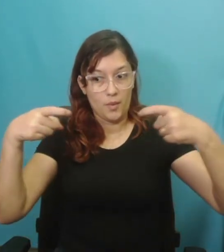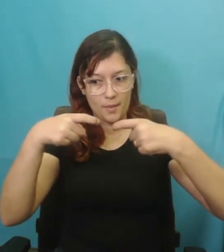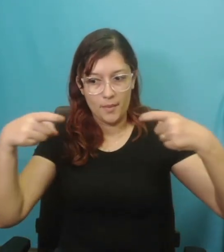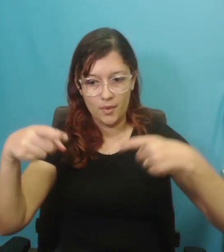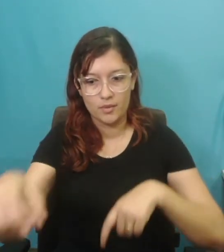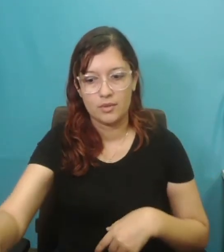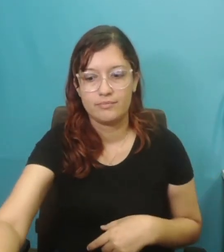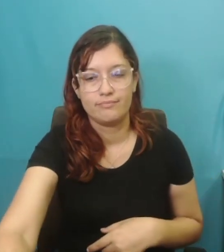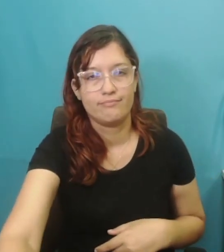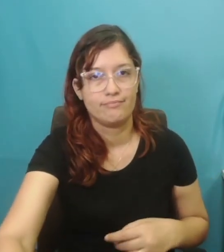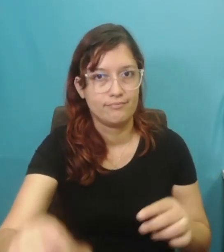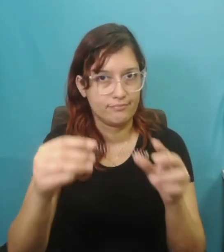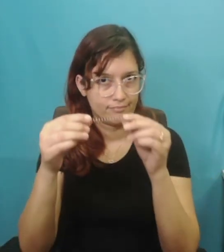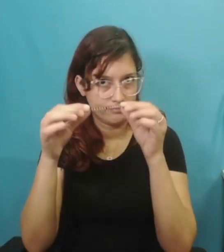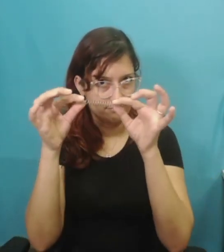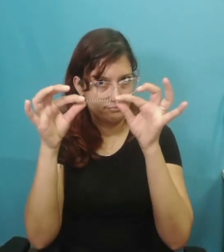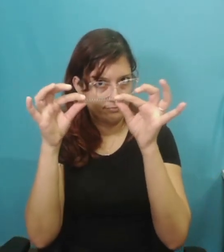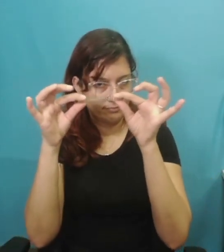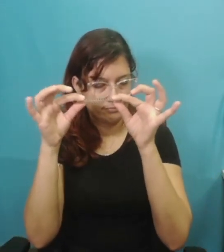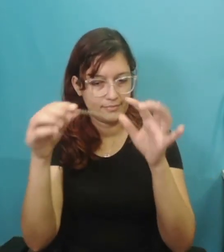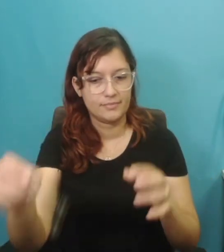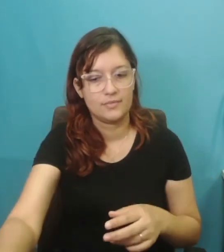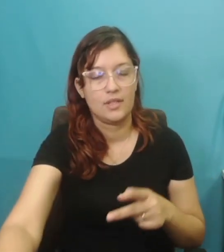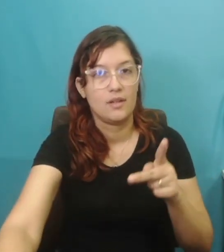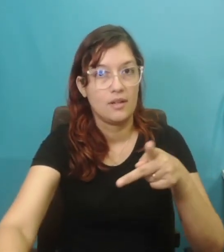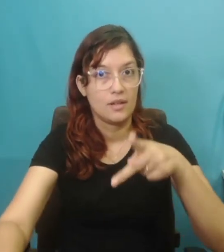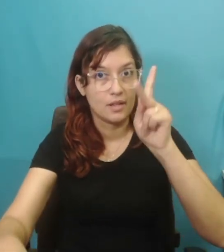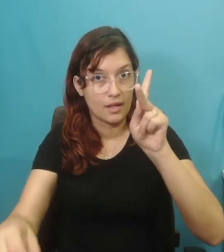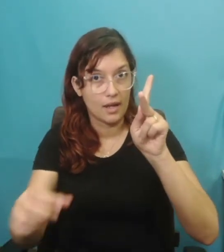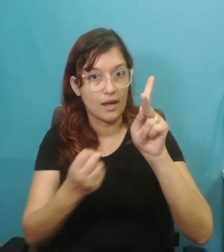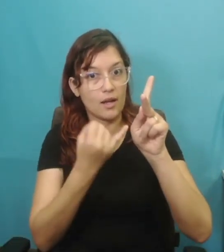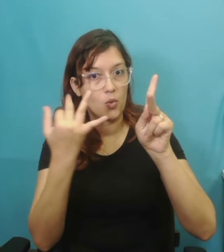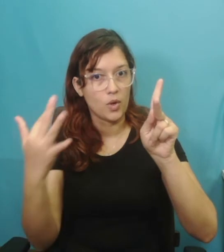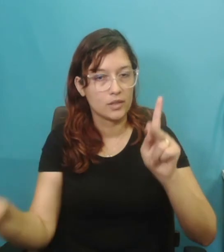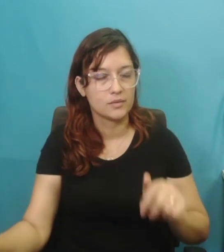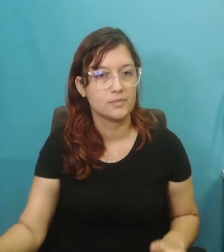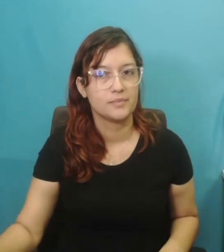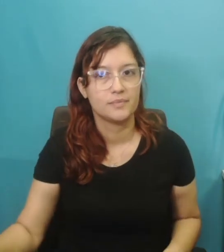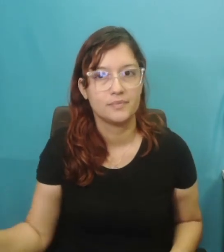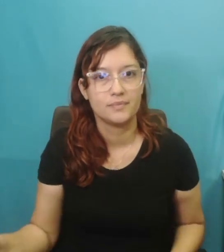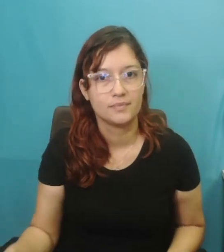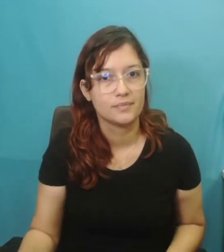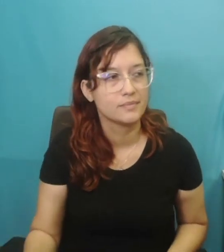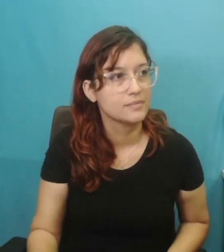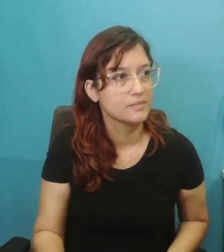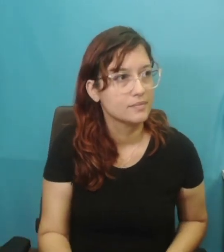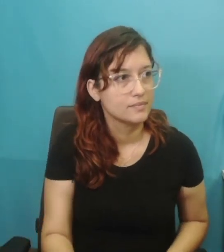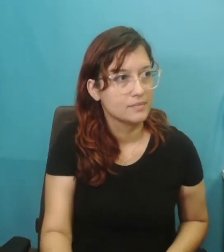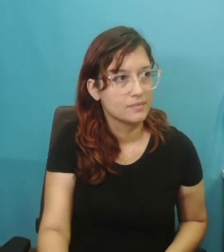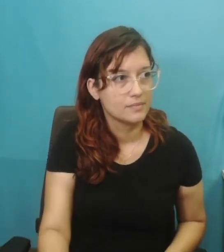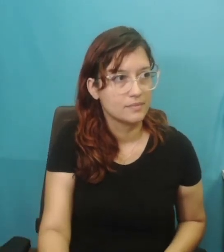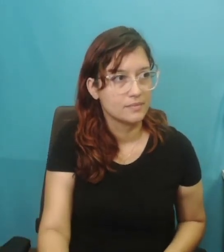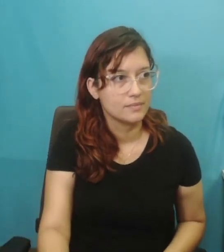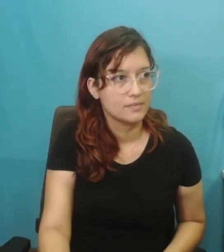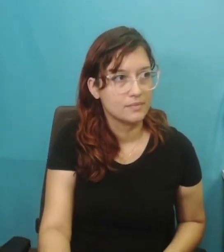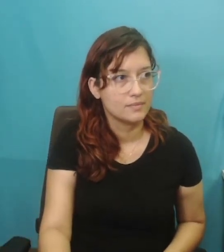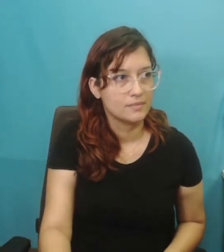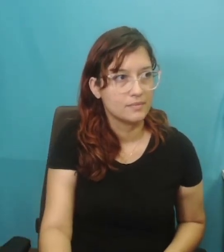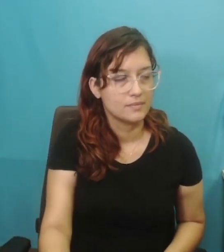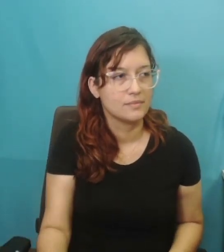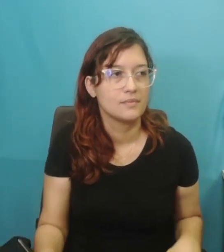A outra questão diz que uma mola com a constante